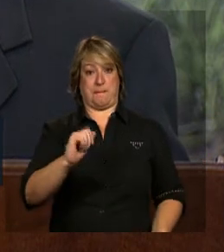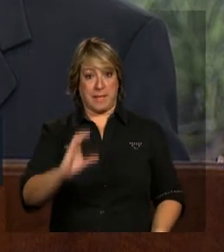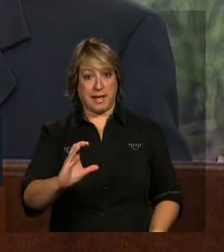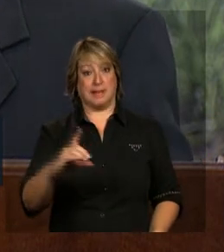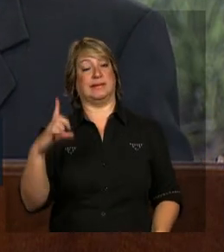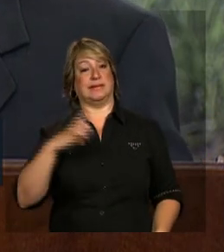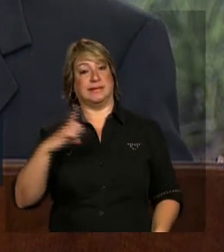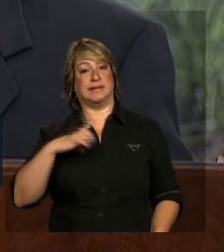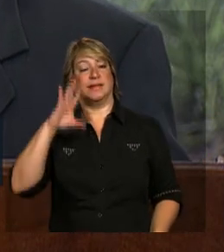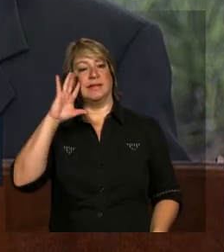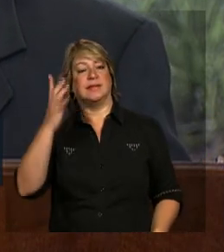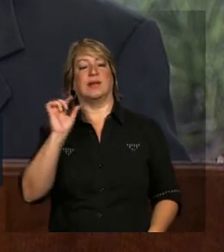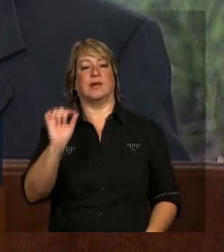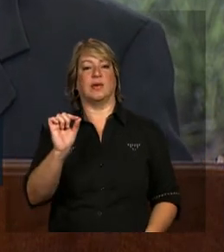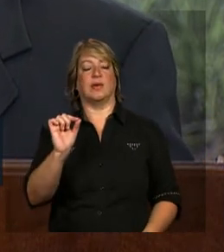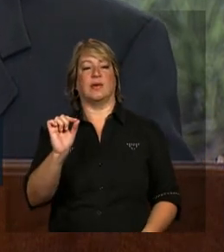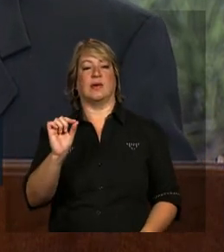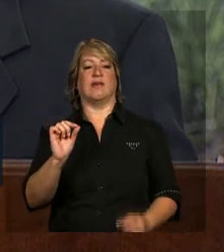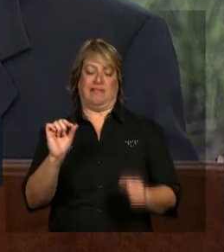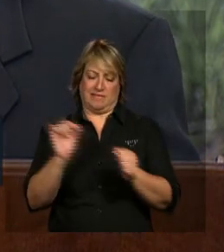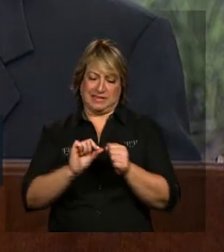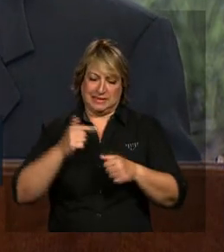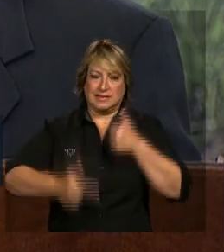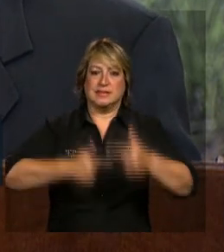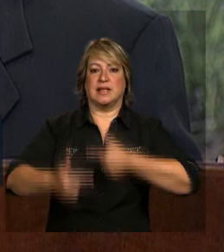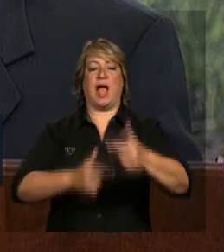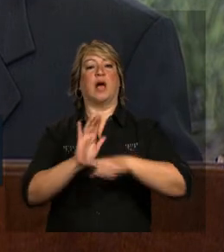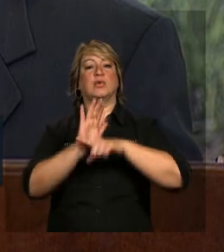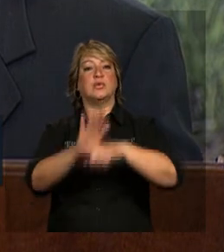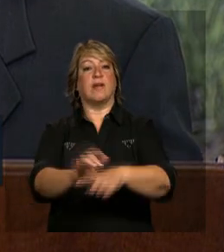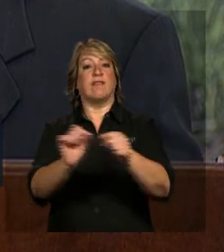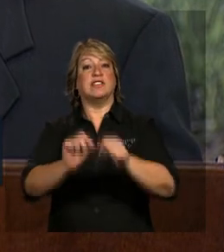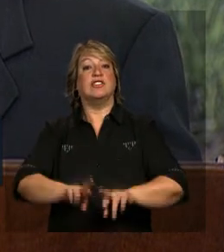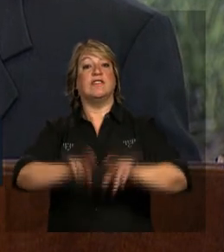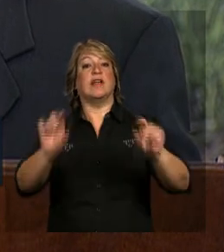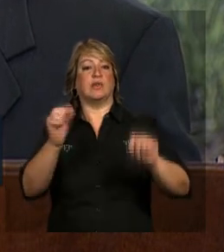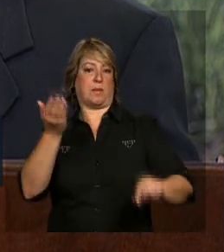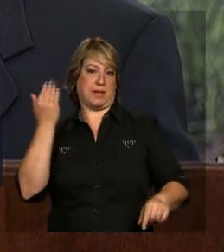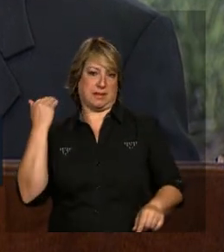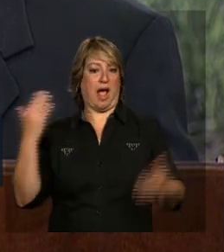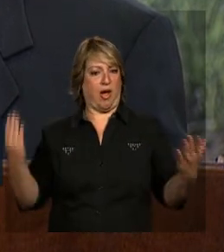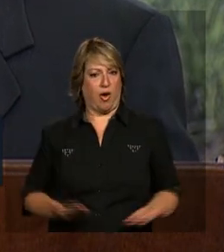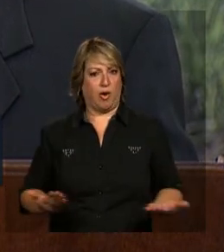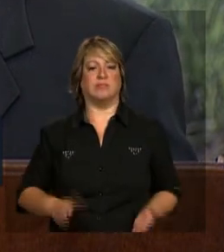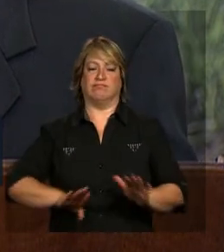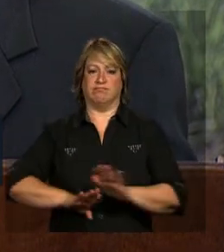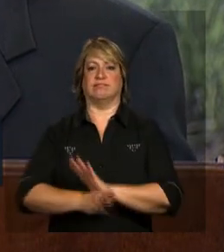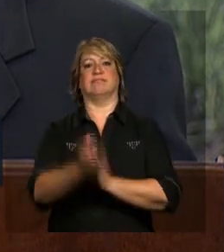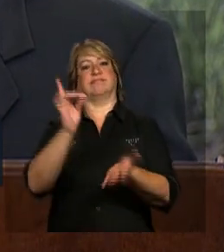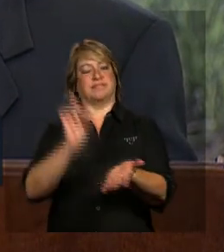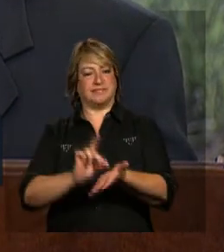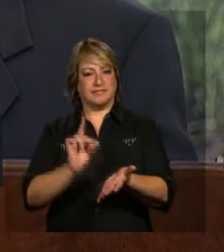acúmulo ao passivo acumulado em termos de infraestrutura tornando realidade